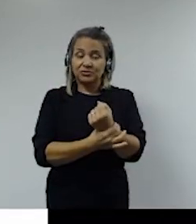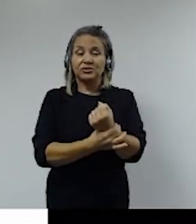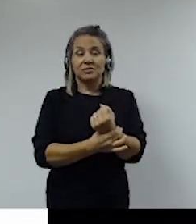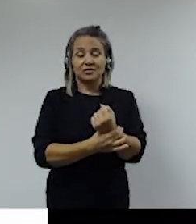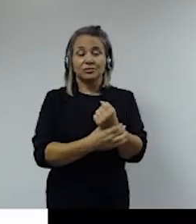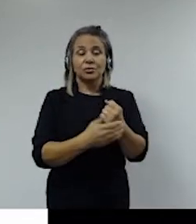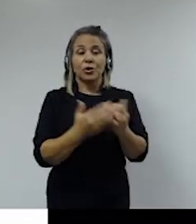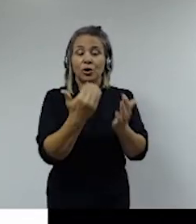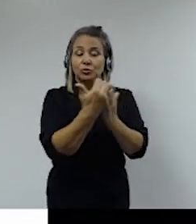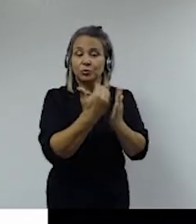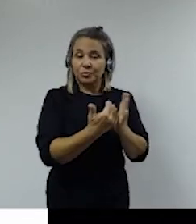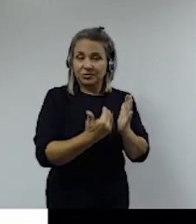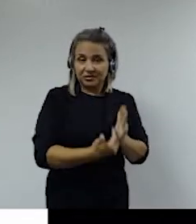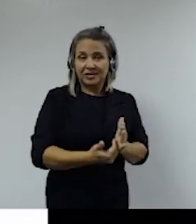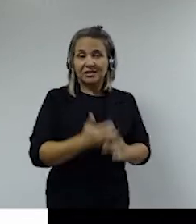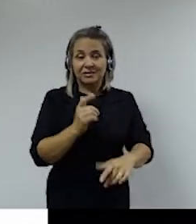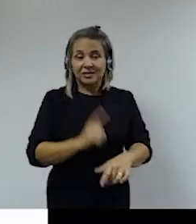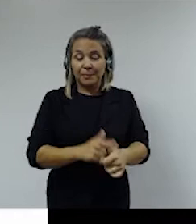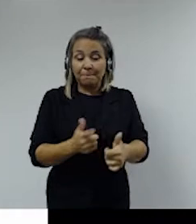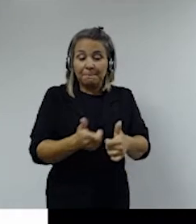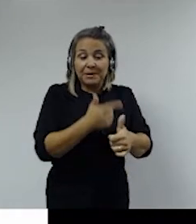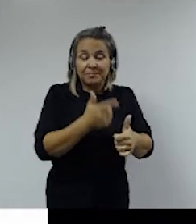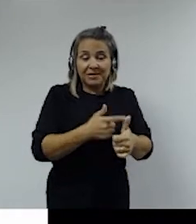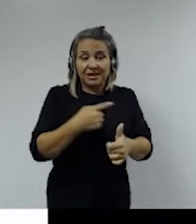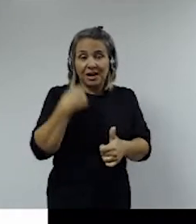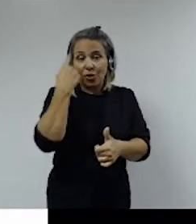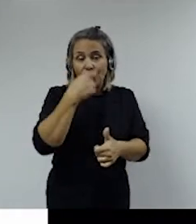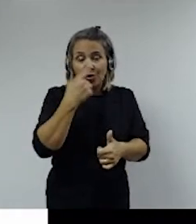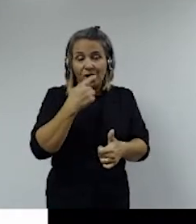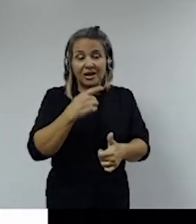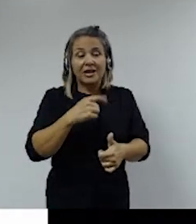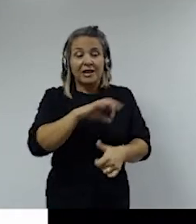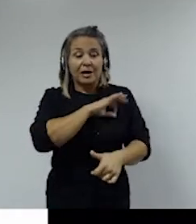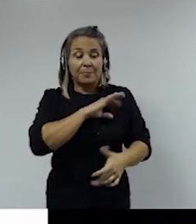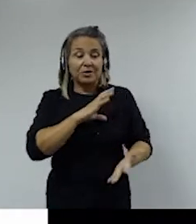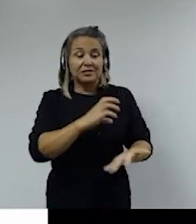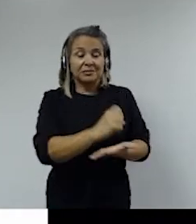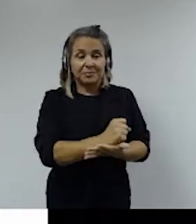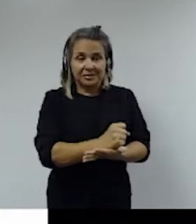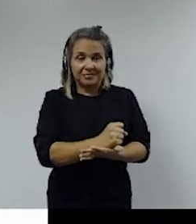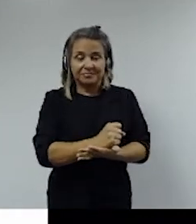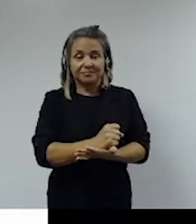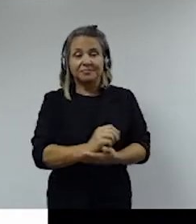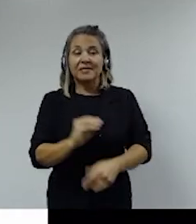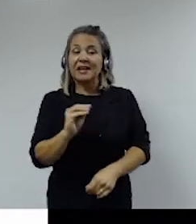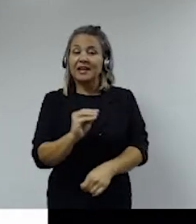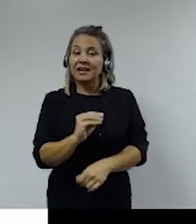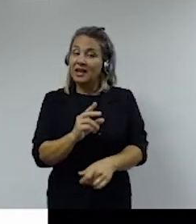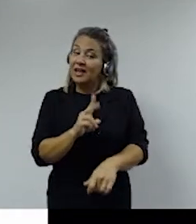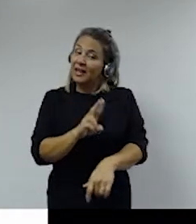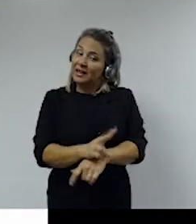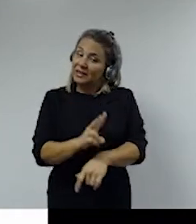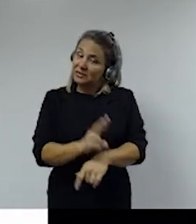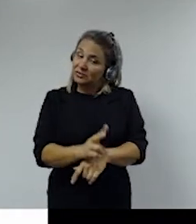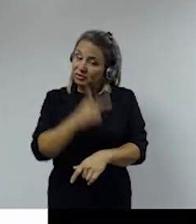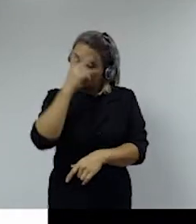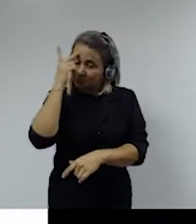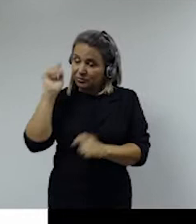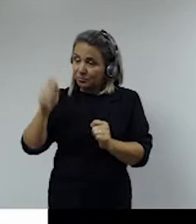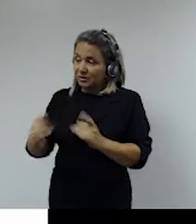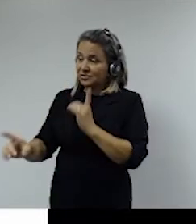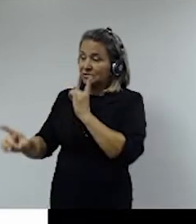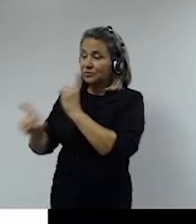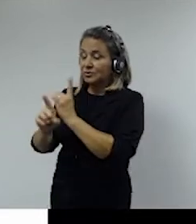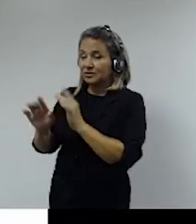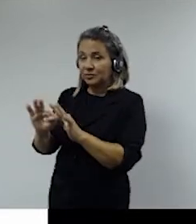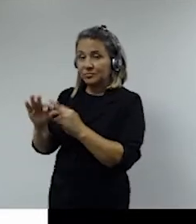processo legal durante as primeiras horas da custódia policial. Ou seja, é você garantir que a pessoa custodiada possa notificar um familiar, que